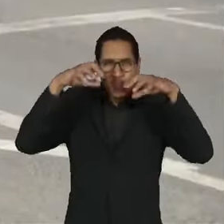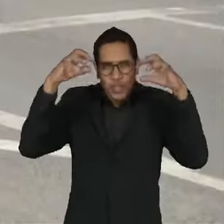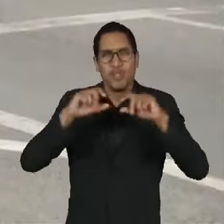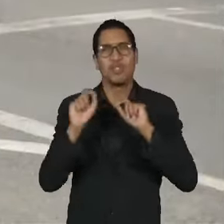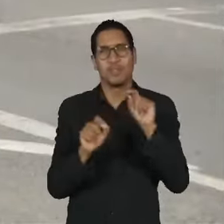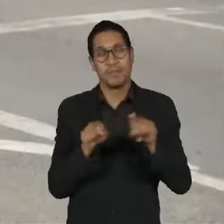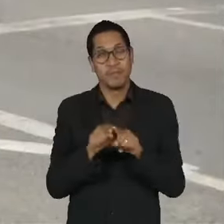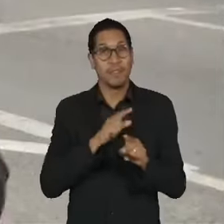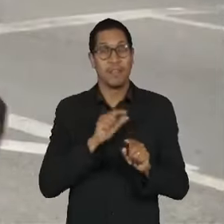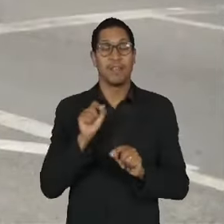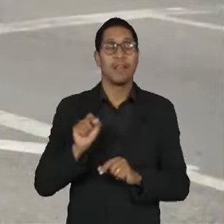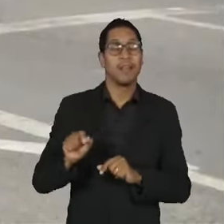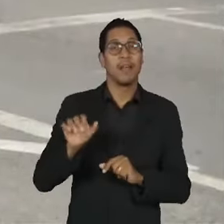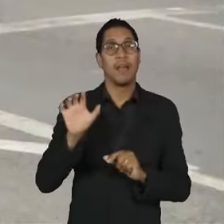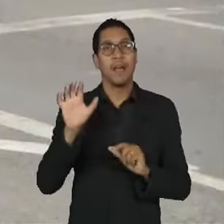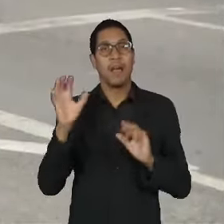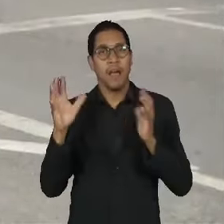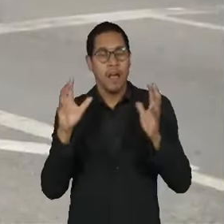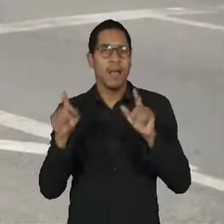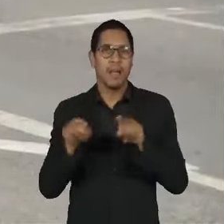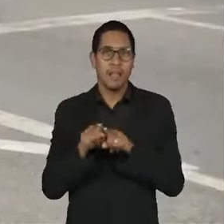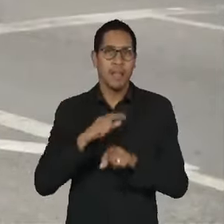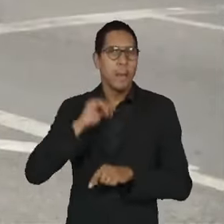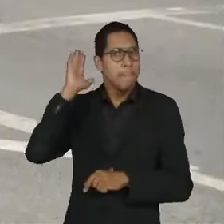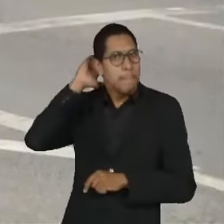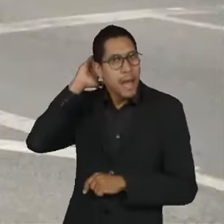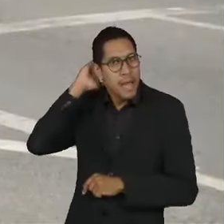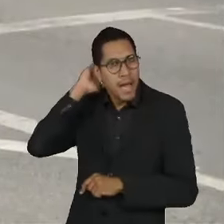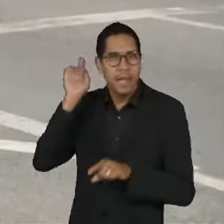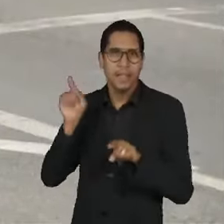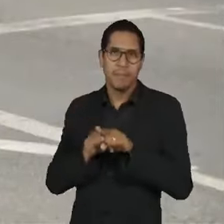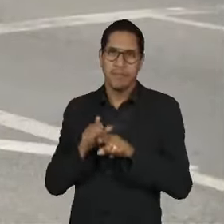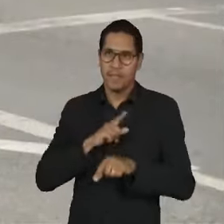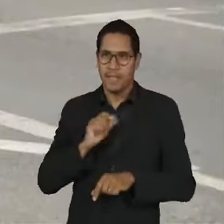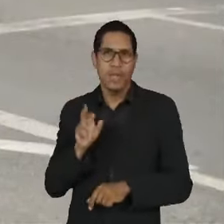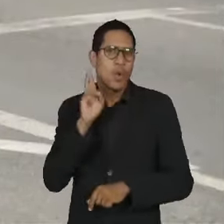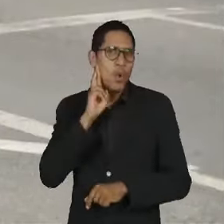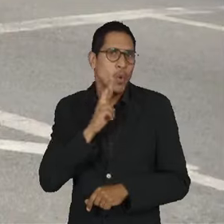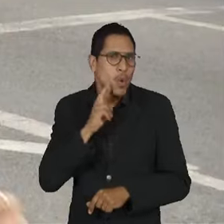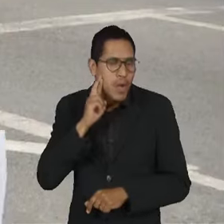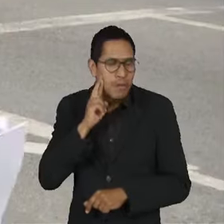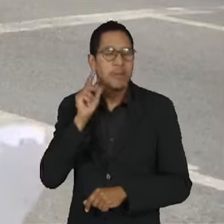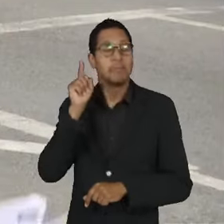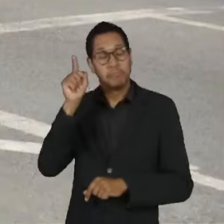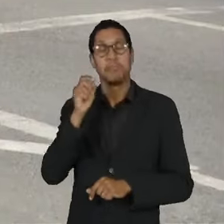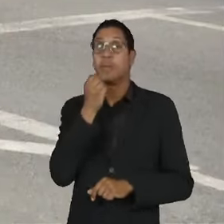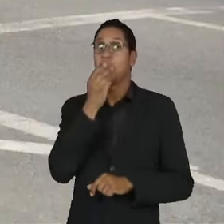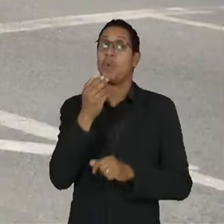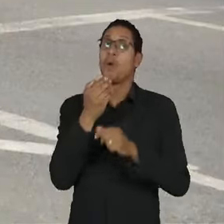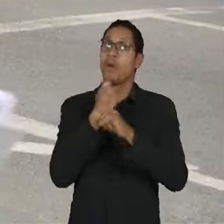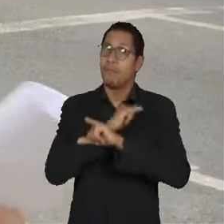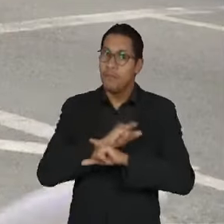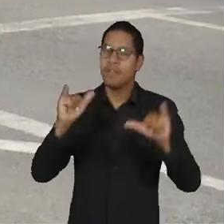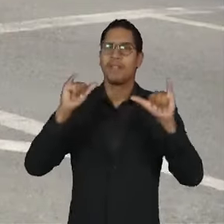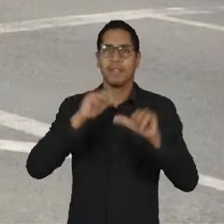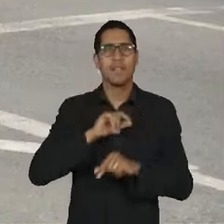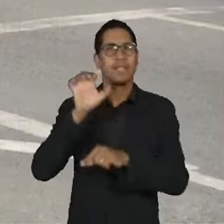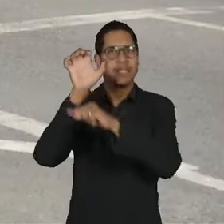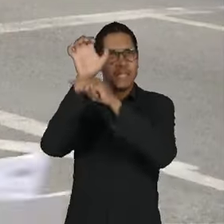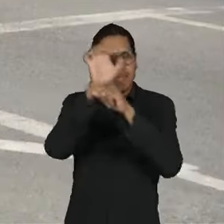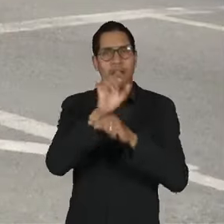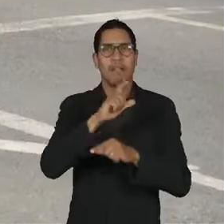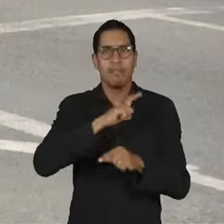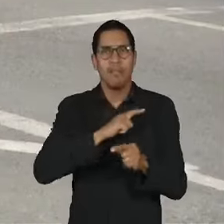no Amazonas, no Pará e em Roraima. E isso pode ser uma boa notícia porque esses estados enfrentam